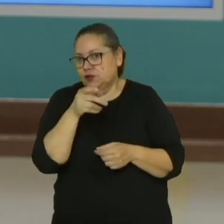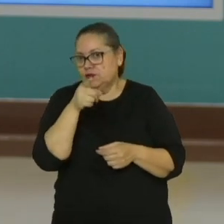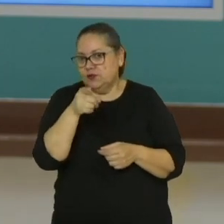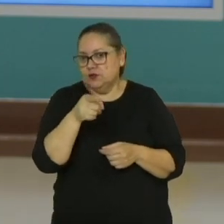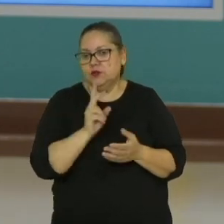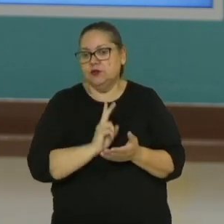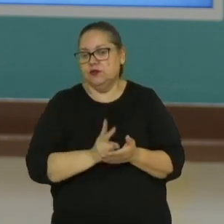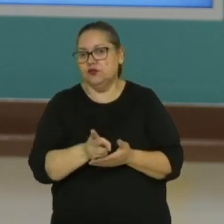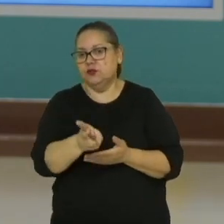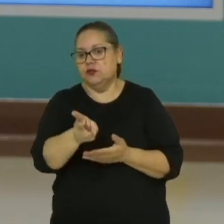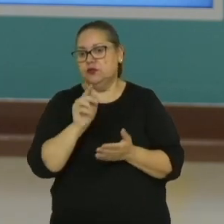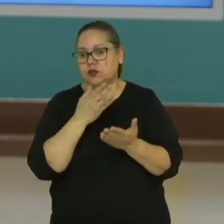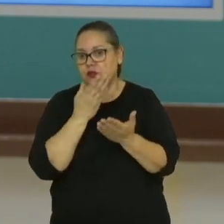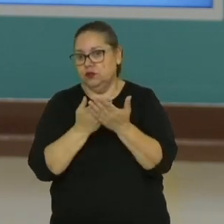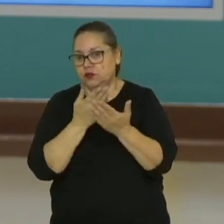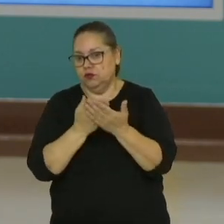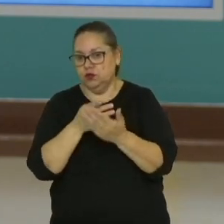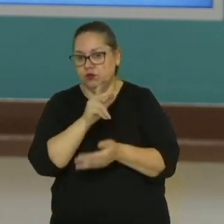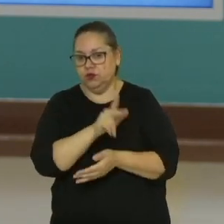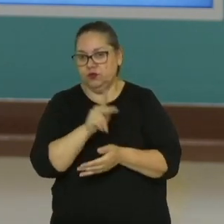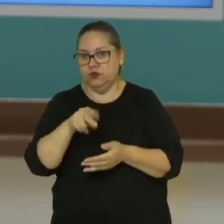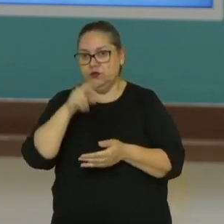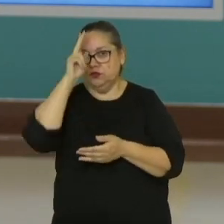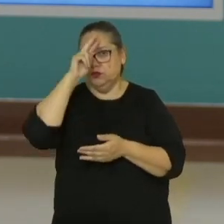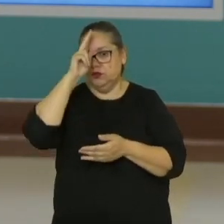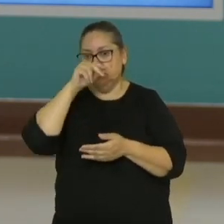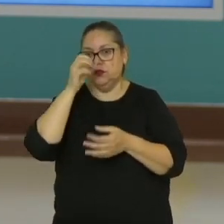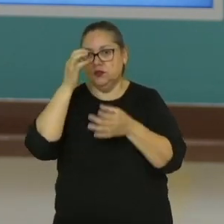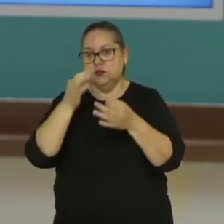vocês continuarem os seus estudos com o seu professor de História,